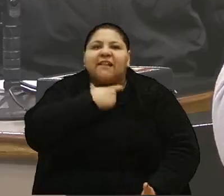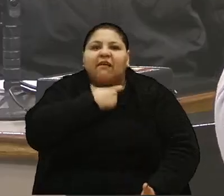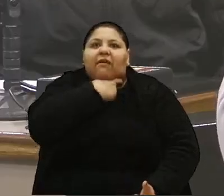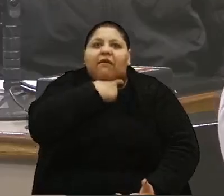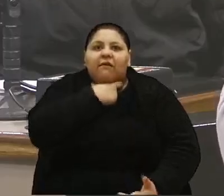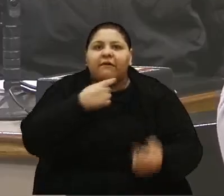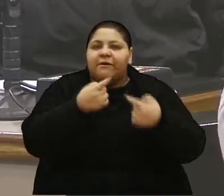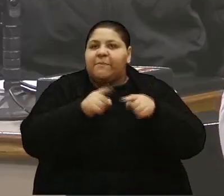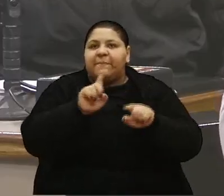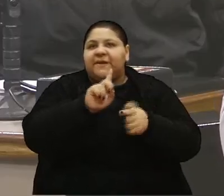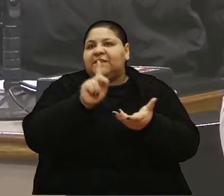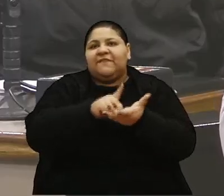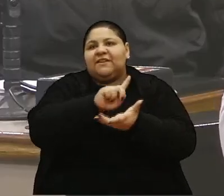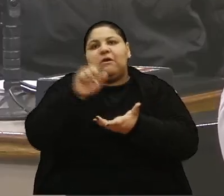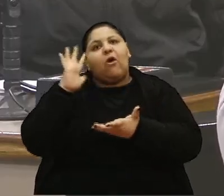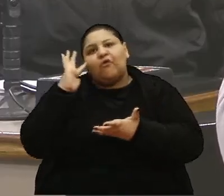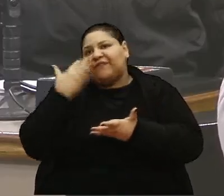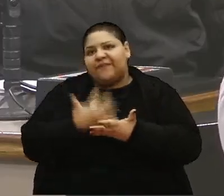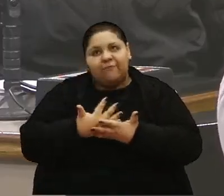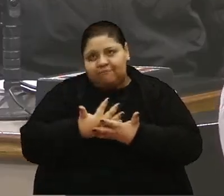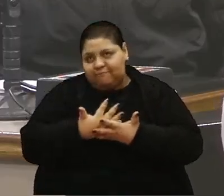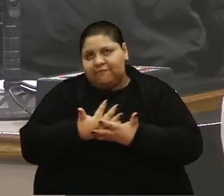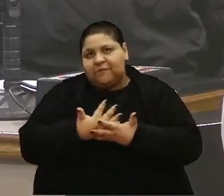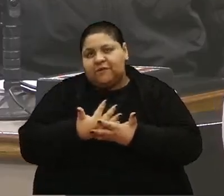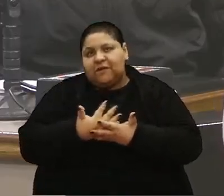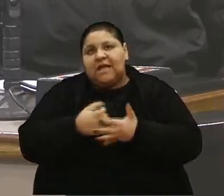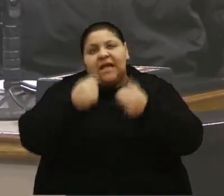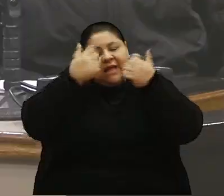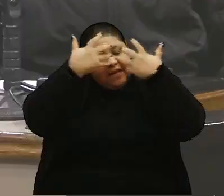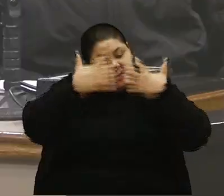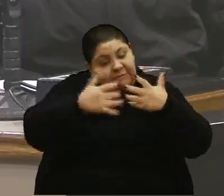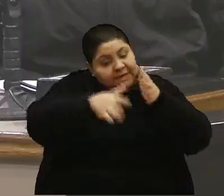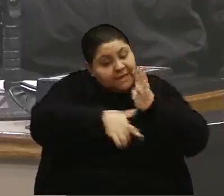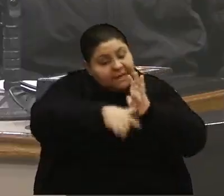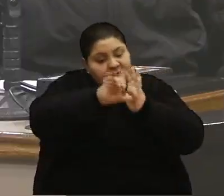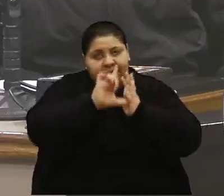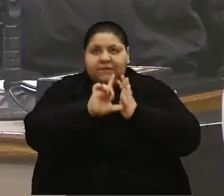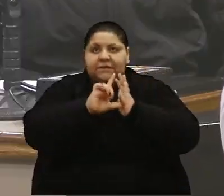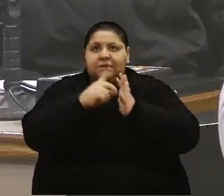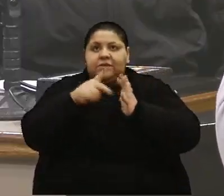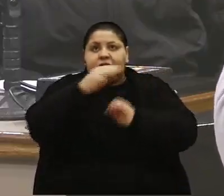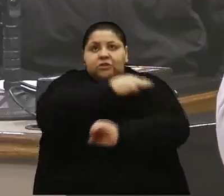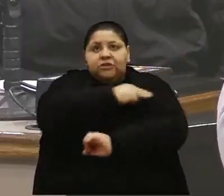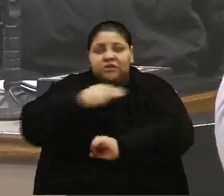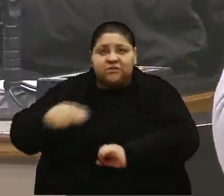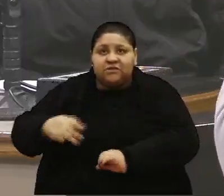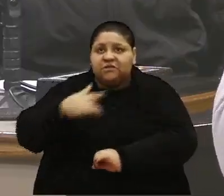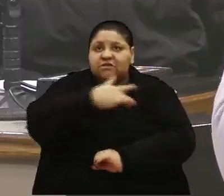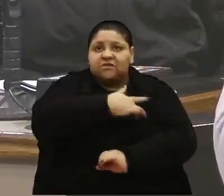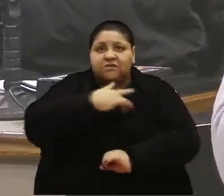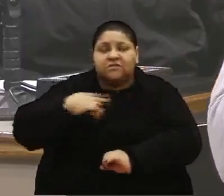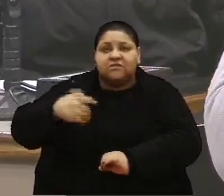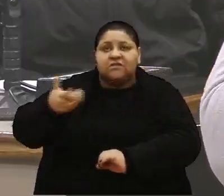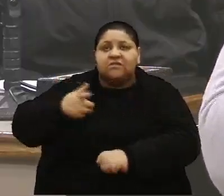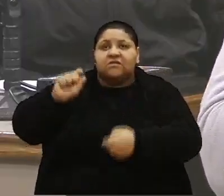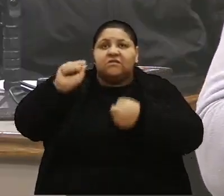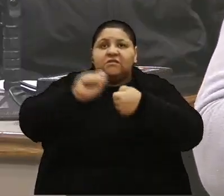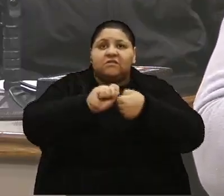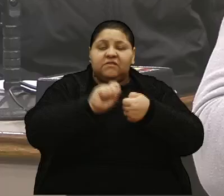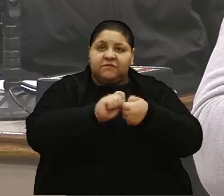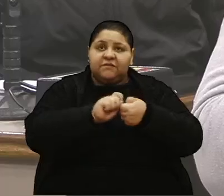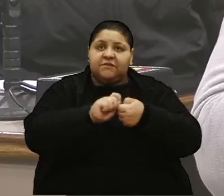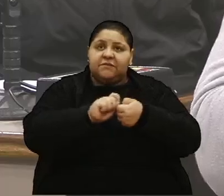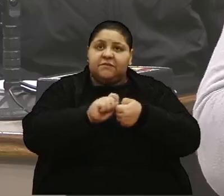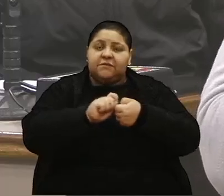verdade, não foi isso. Ele explica antes que o seu ministro da Saúde não queria que as pessoas